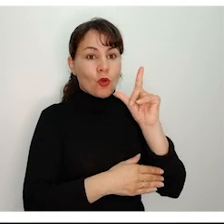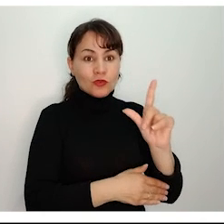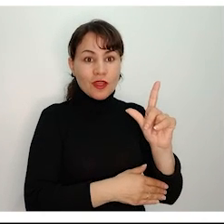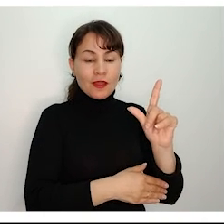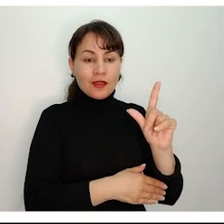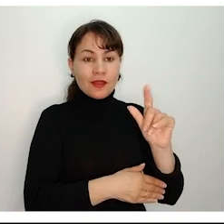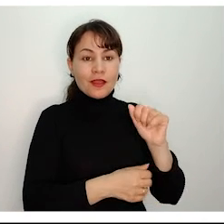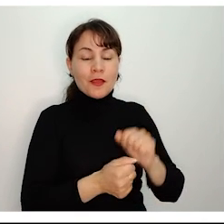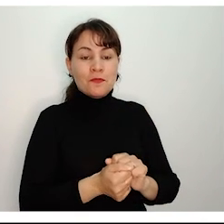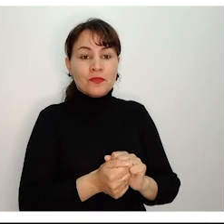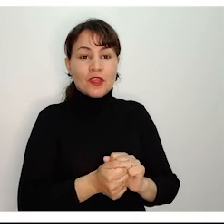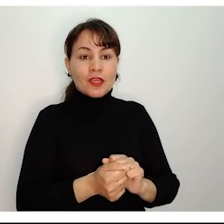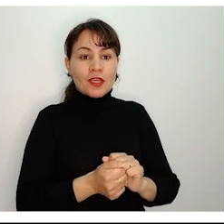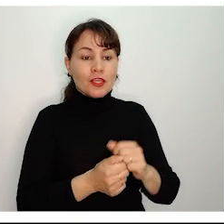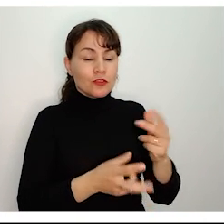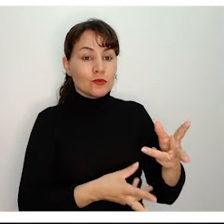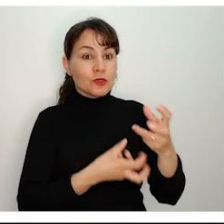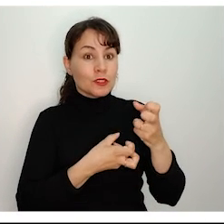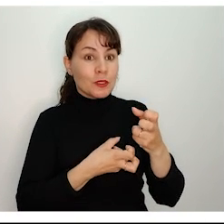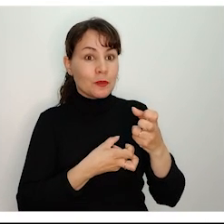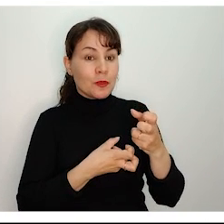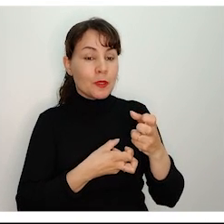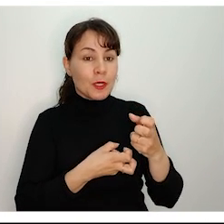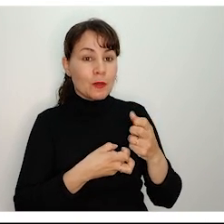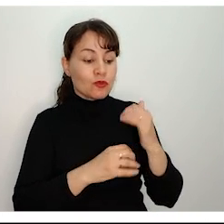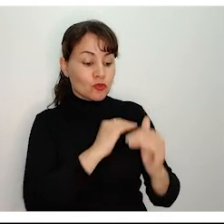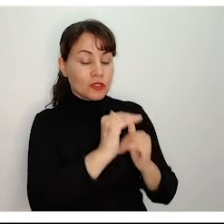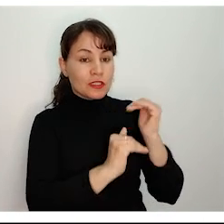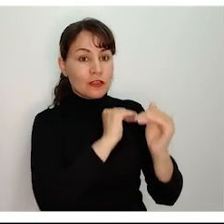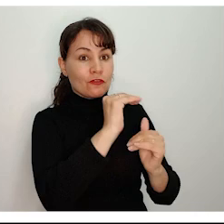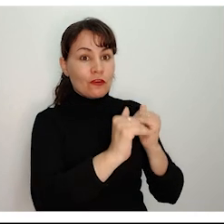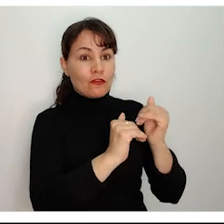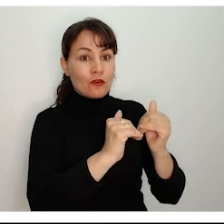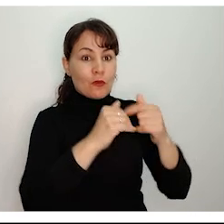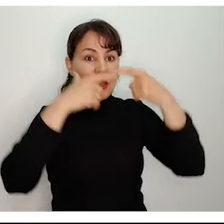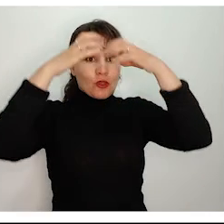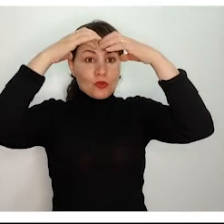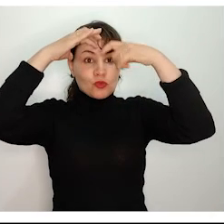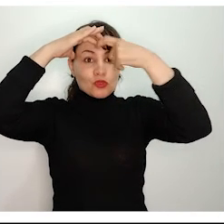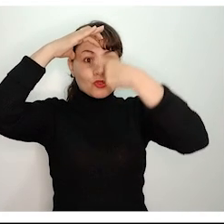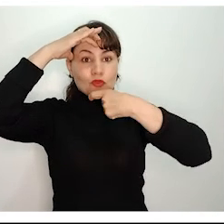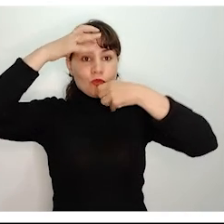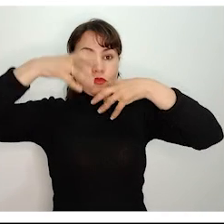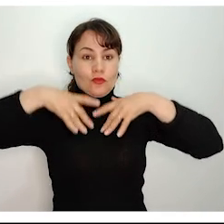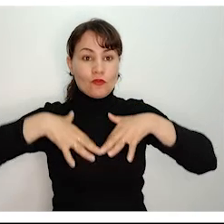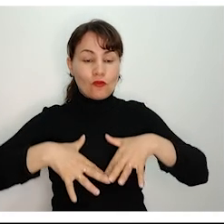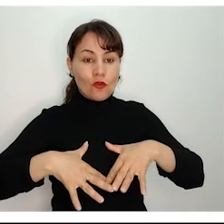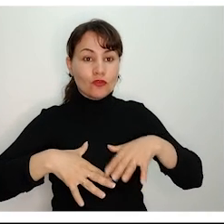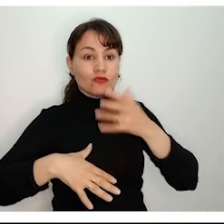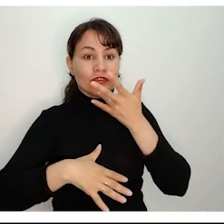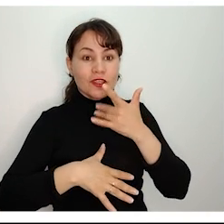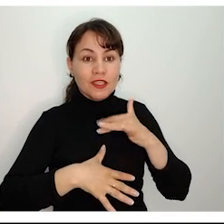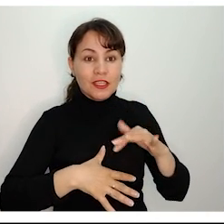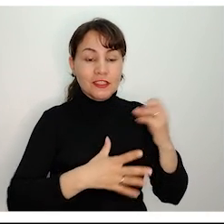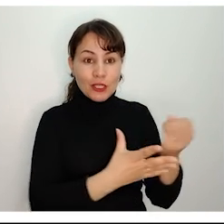capaz de alcançar, e isso nos dá a entender que o desenvolvimento do sistema nervoso